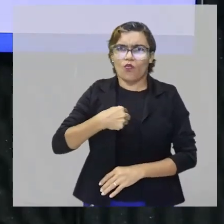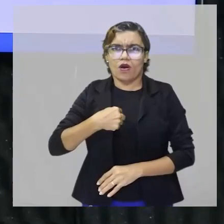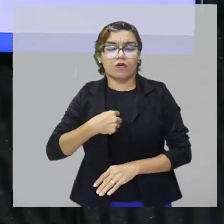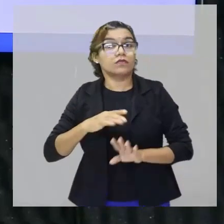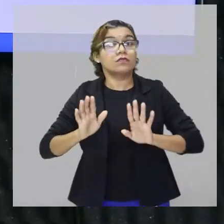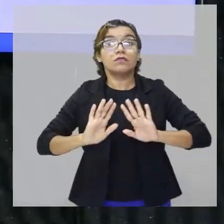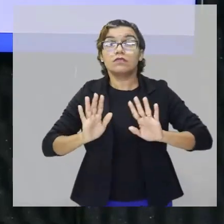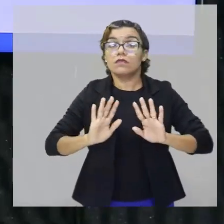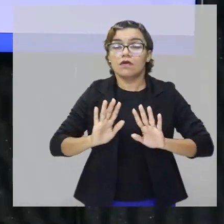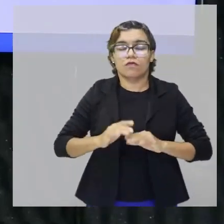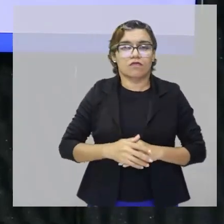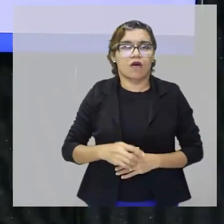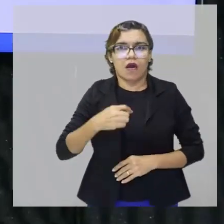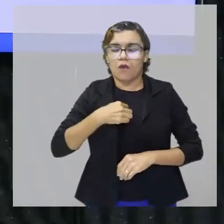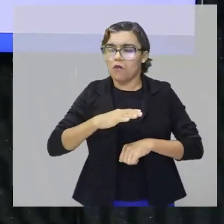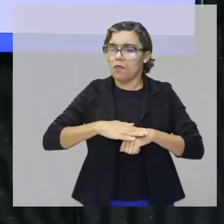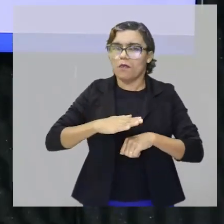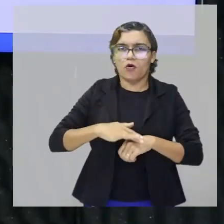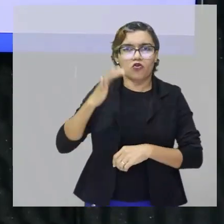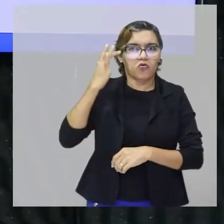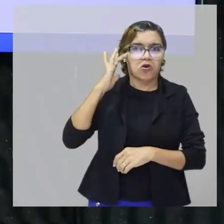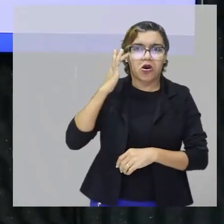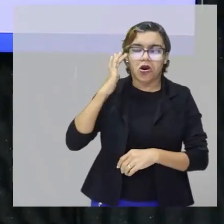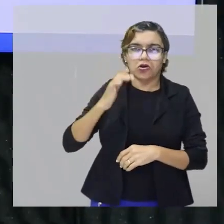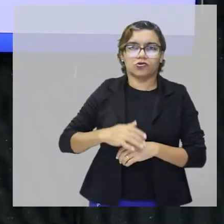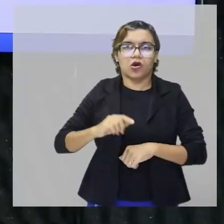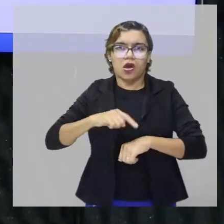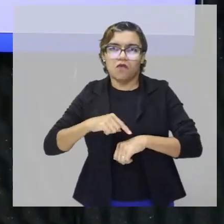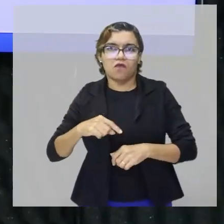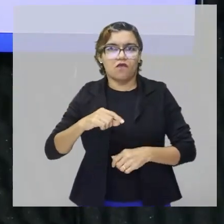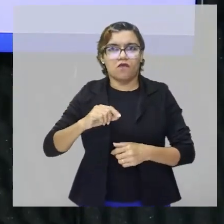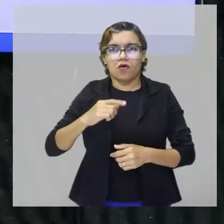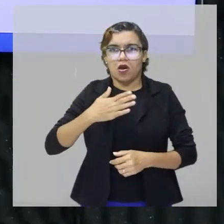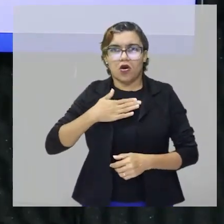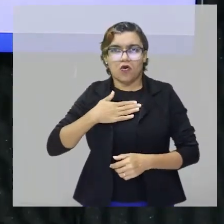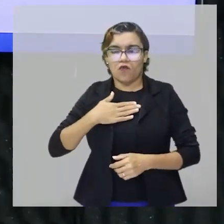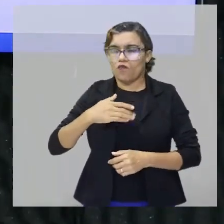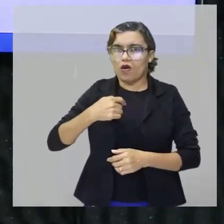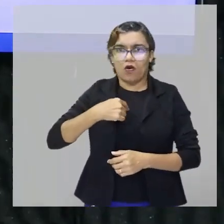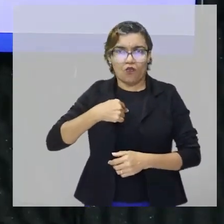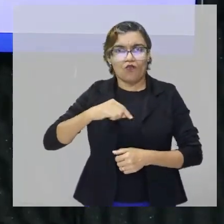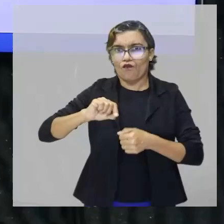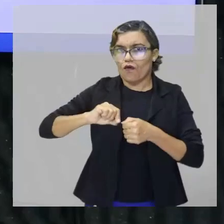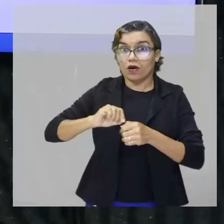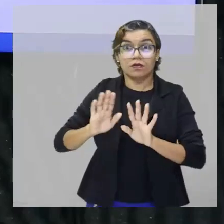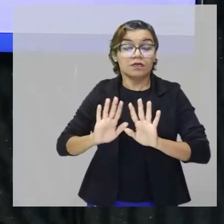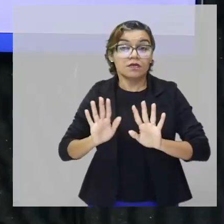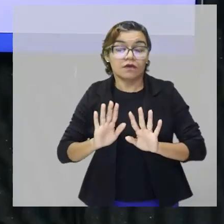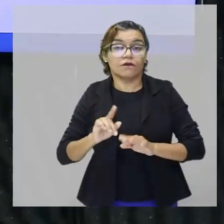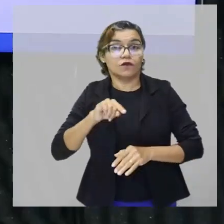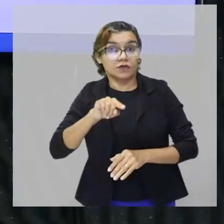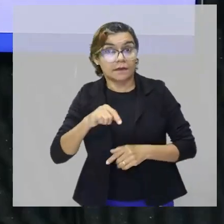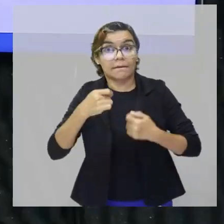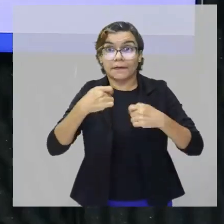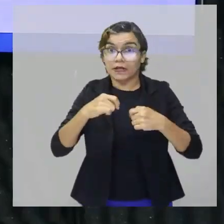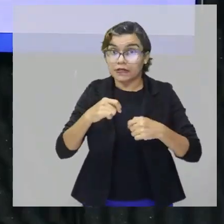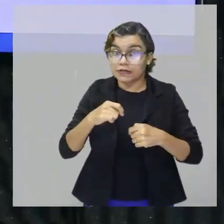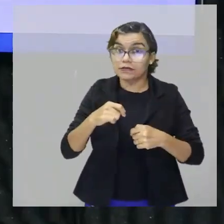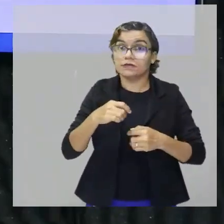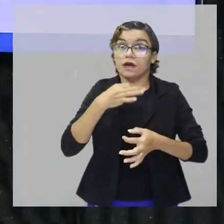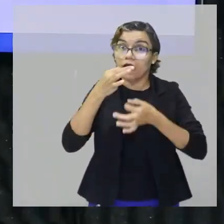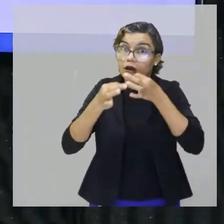dessa forma. Não utilize a primeira pessoa, tá? Você vai argumentar e você precisa ter